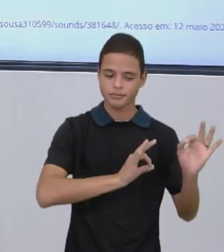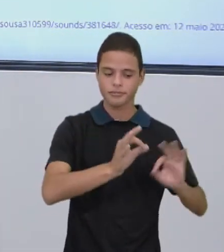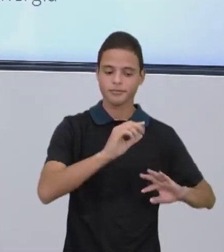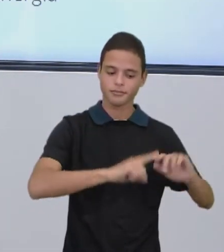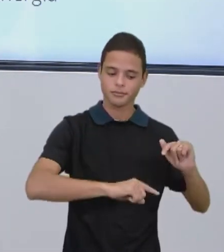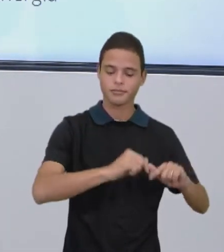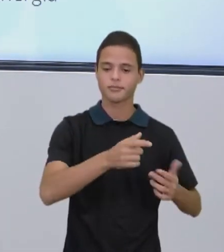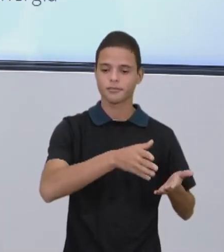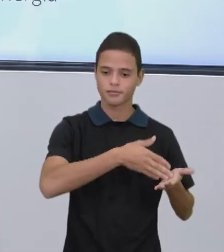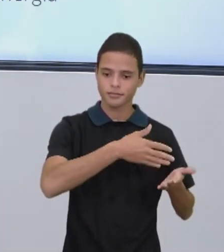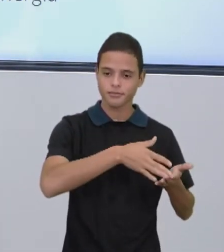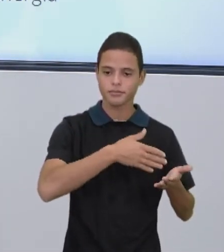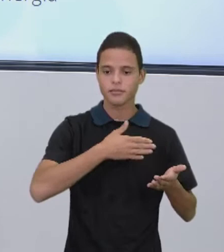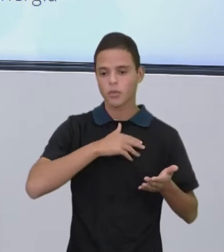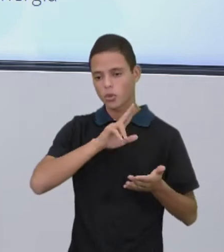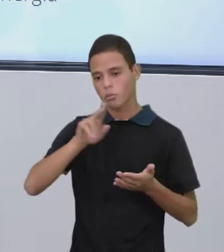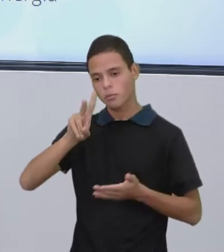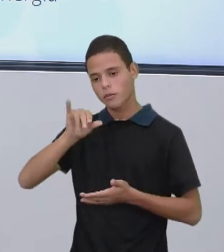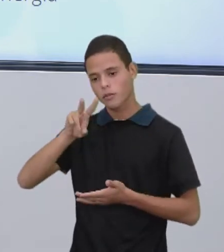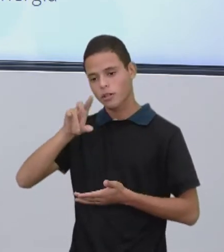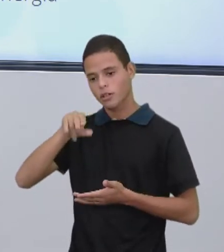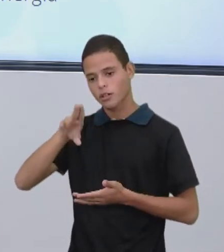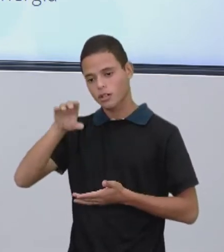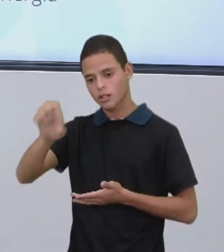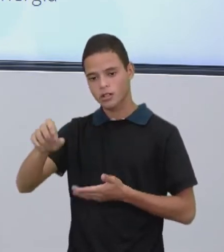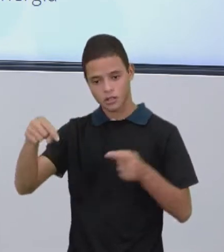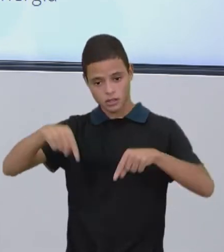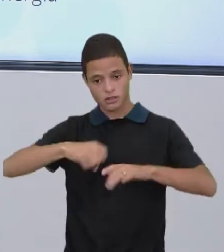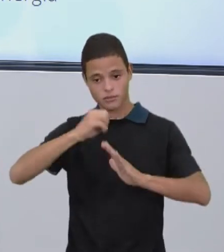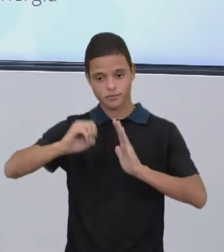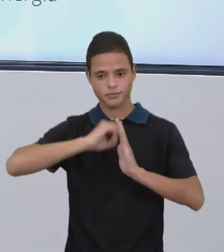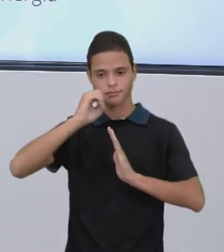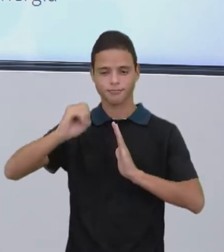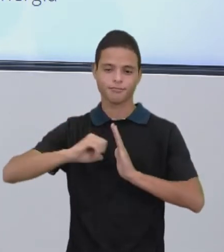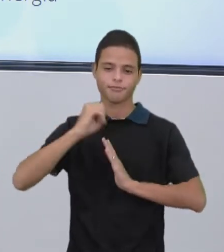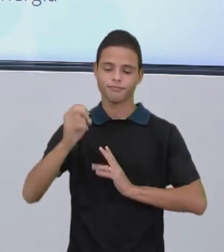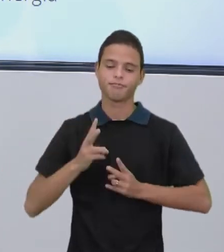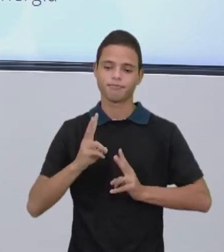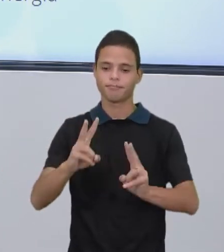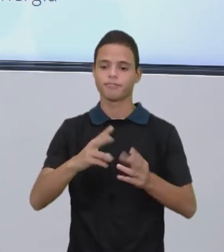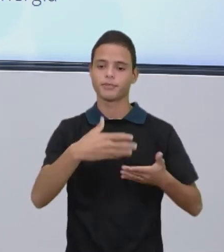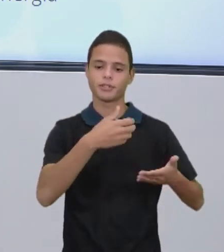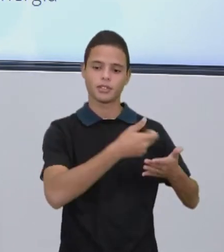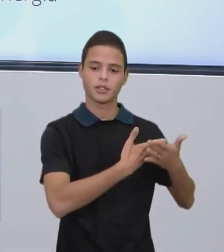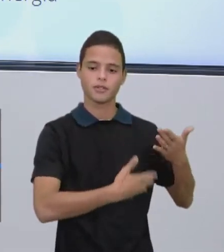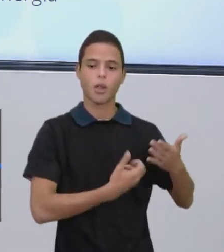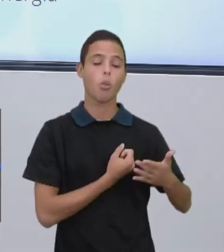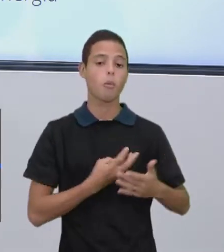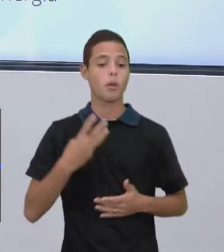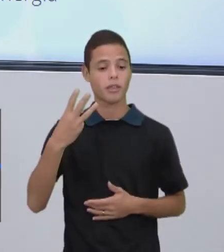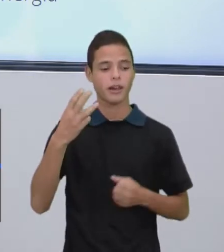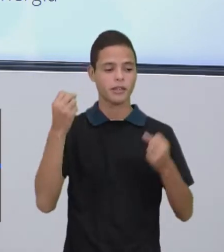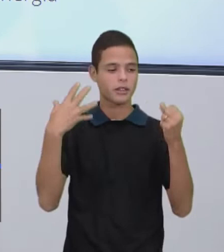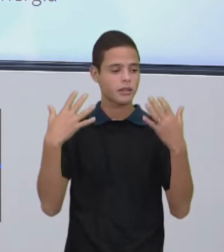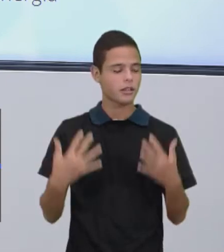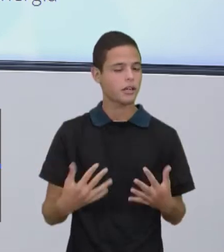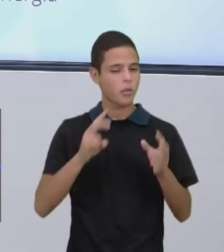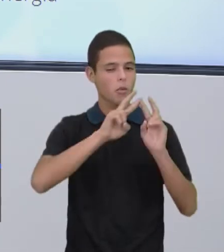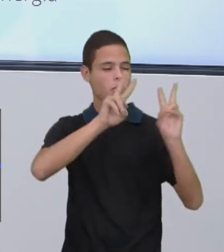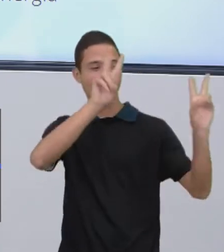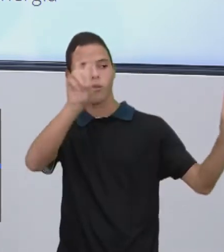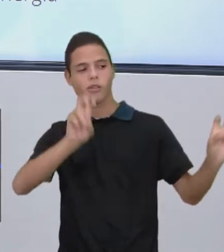sou a Viviane, a professora de vocês aqui pelo Centro de Mídias, dando sequência aí à atividade 3, falando de um assunto que é